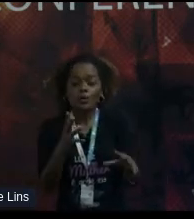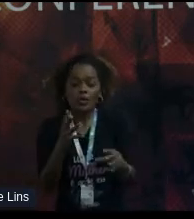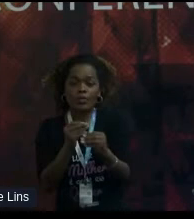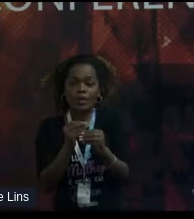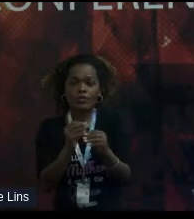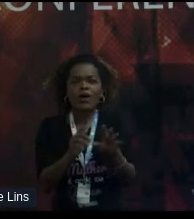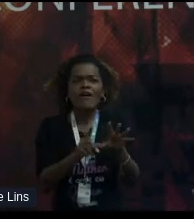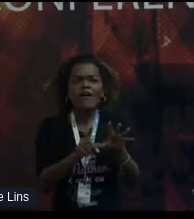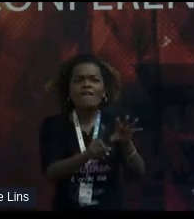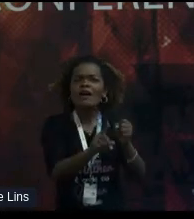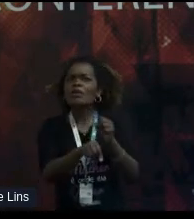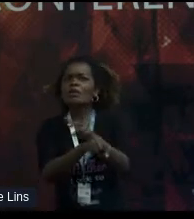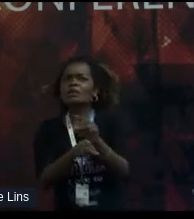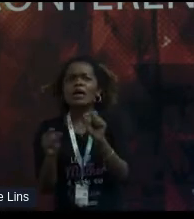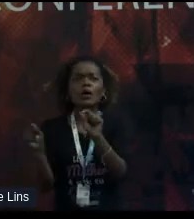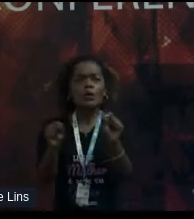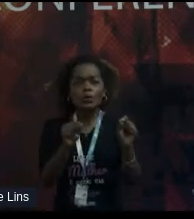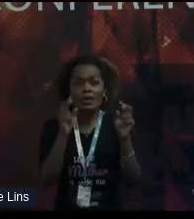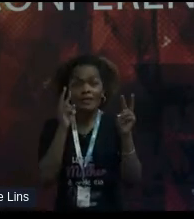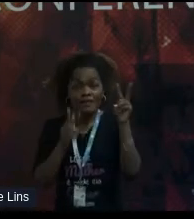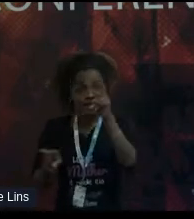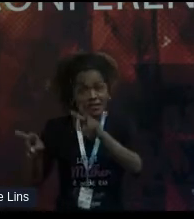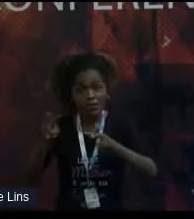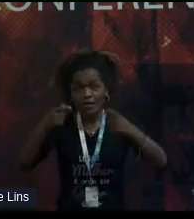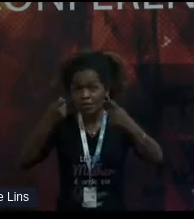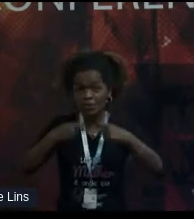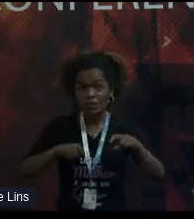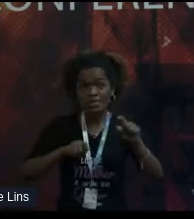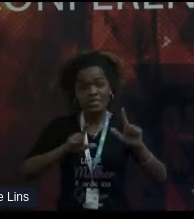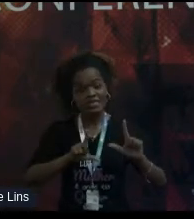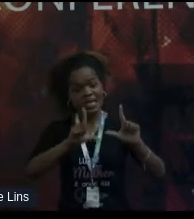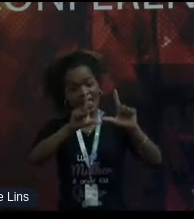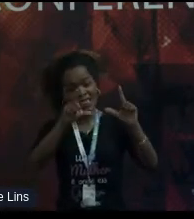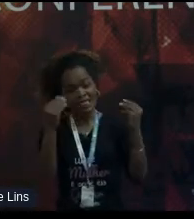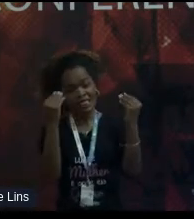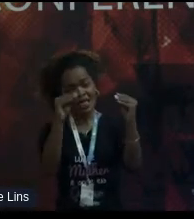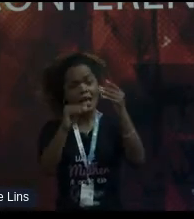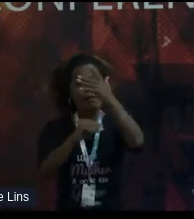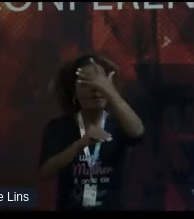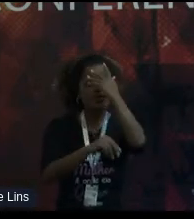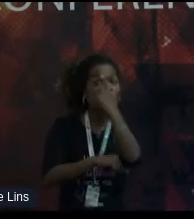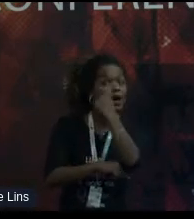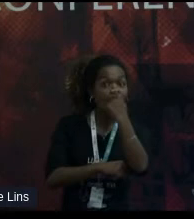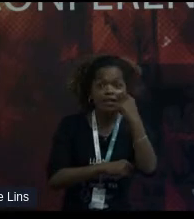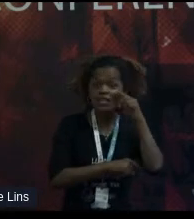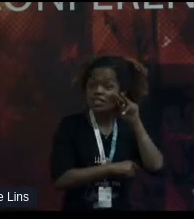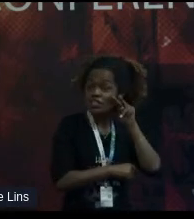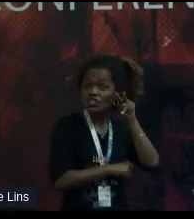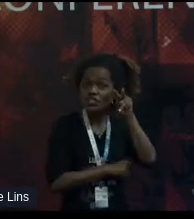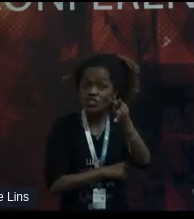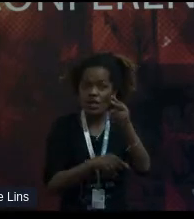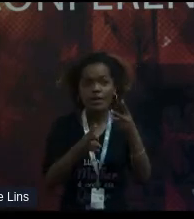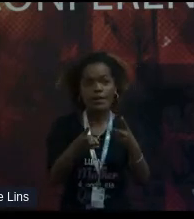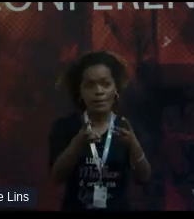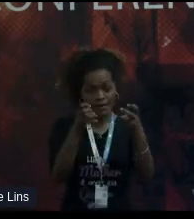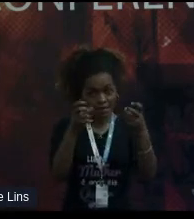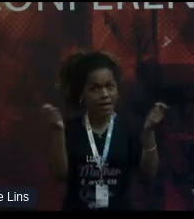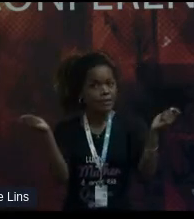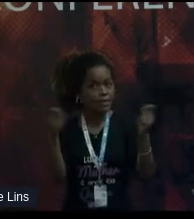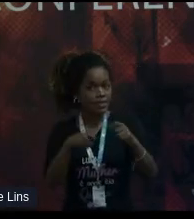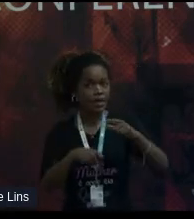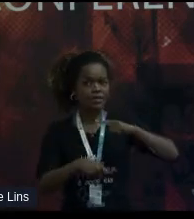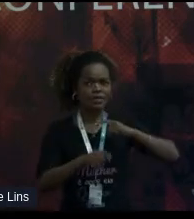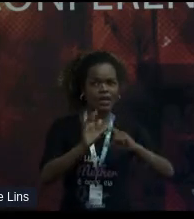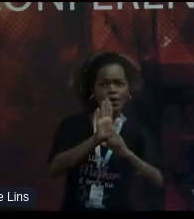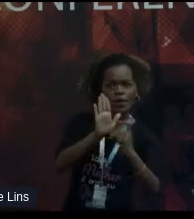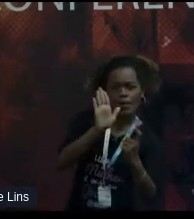quê? Visivelmente não precisa pôr em tela, porque quem enxerga, né, consegue perceber que aquele botão